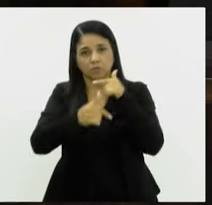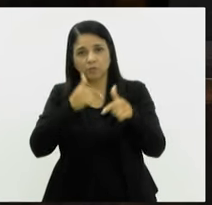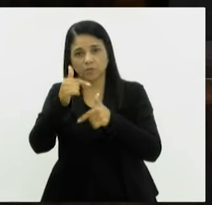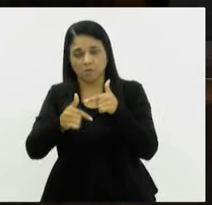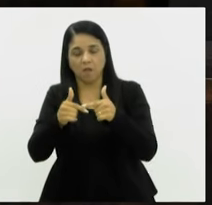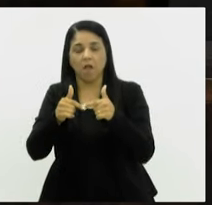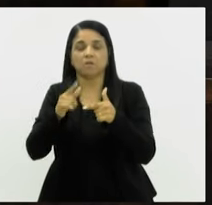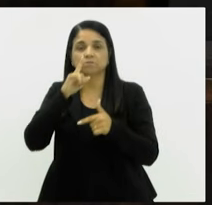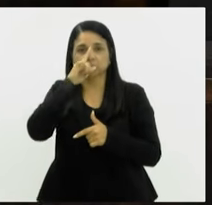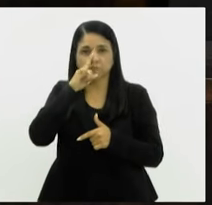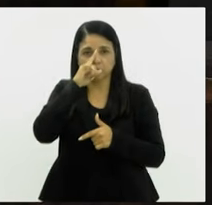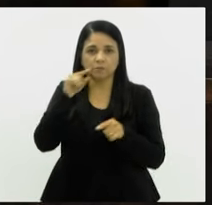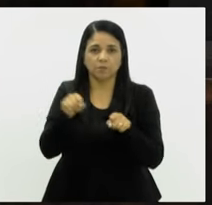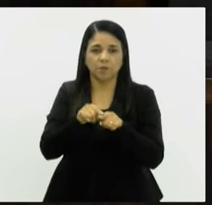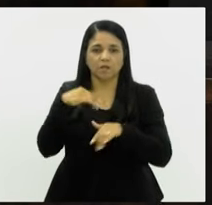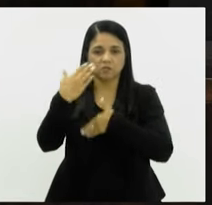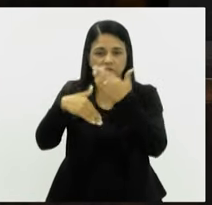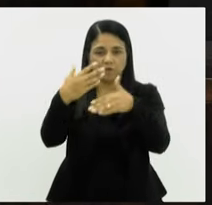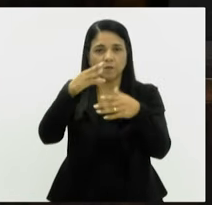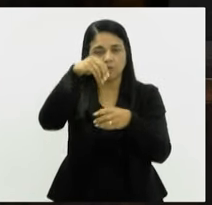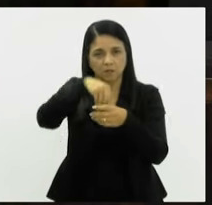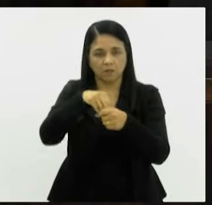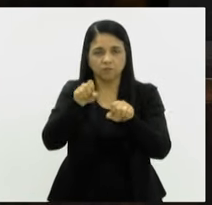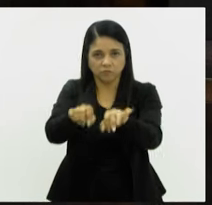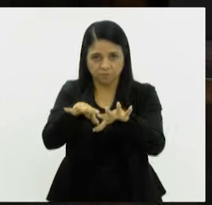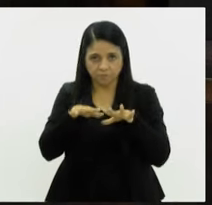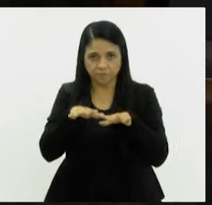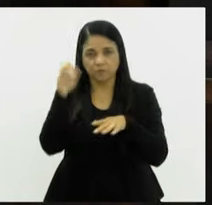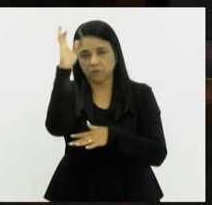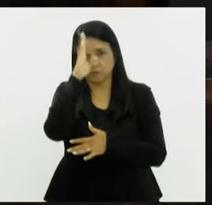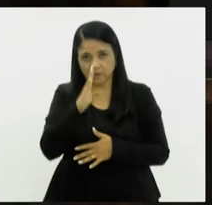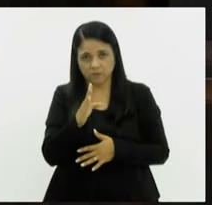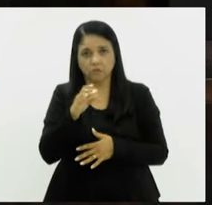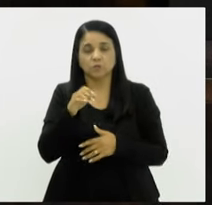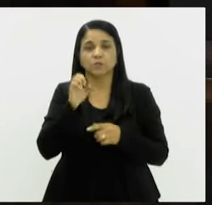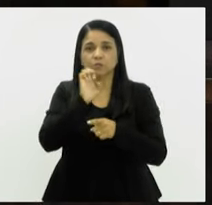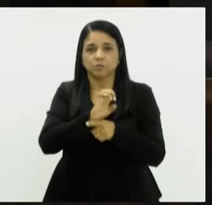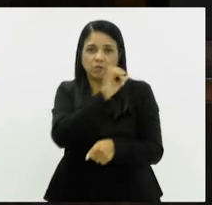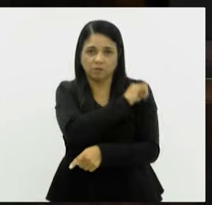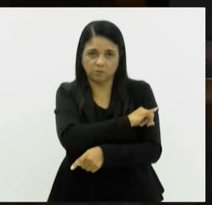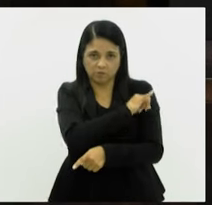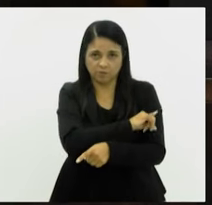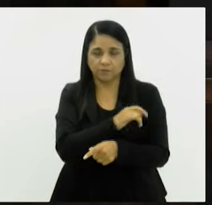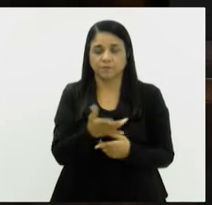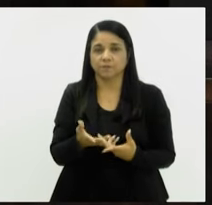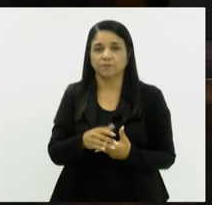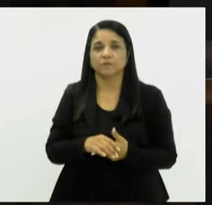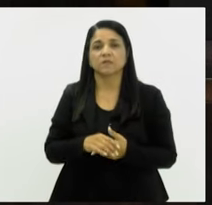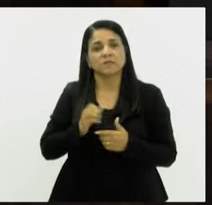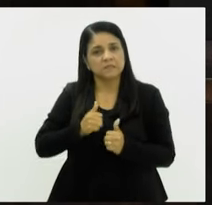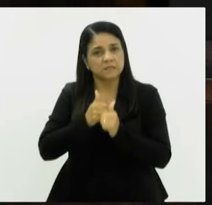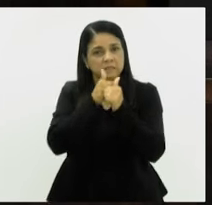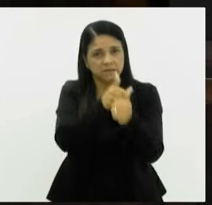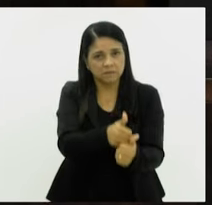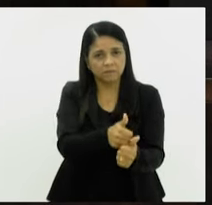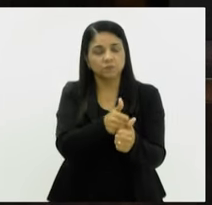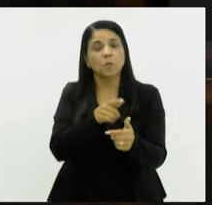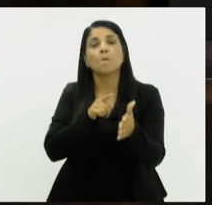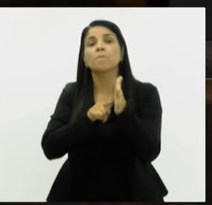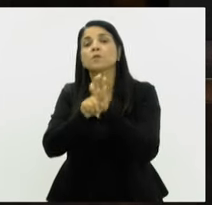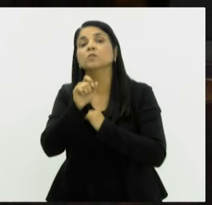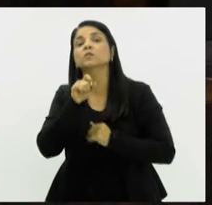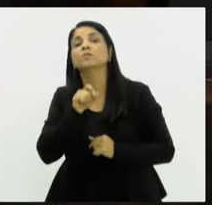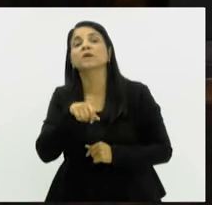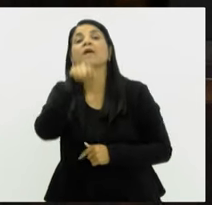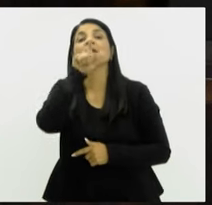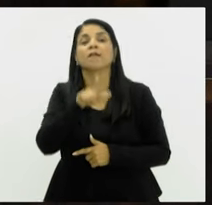desenvolvemos todos os dias dentro dos parlamentos do Brasil e do Estado do Rio de Janeiro. Então, sigamos perguntando quem